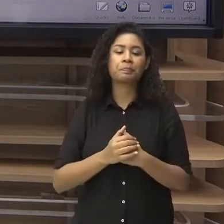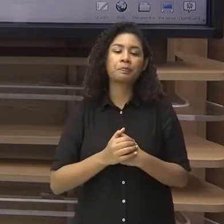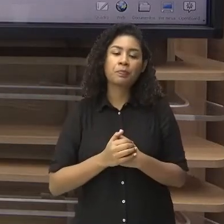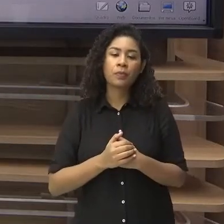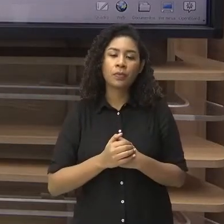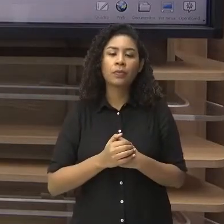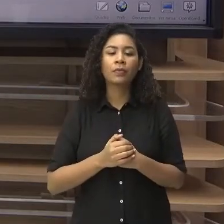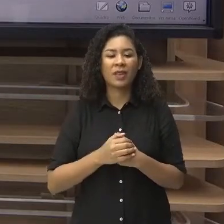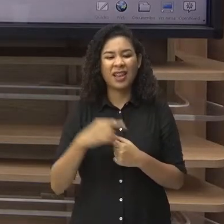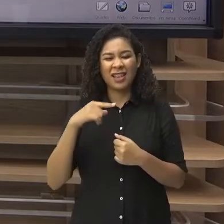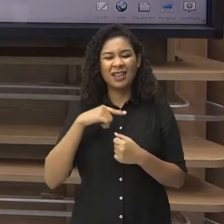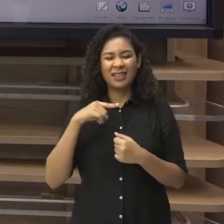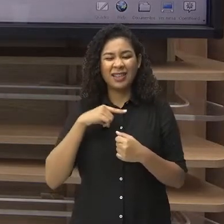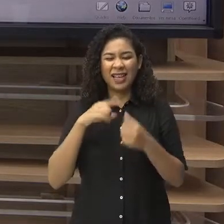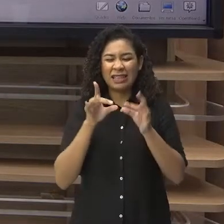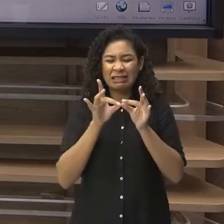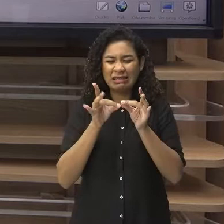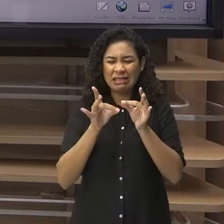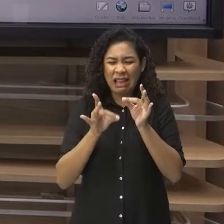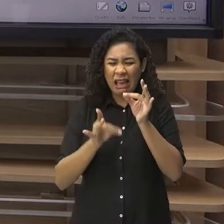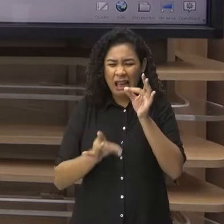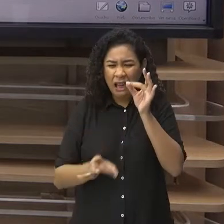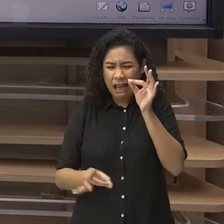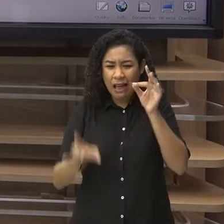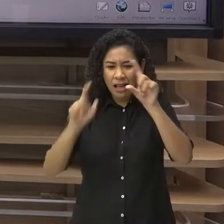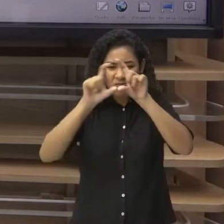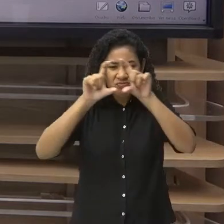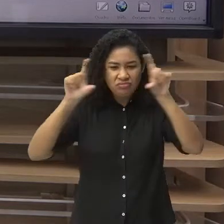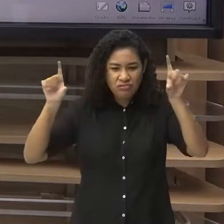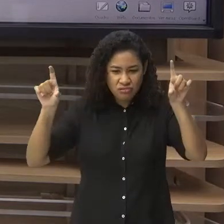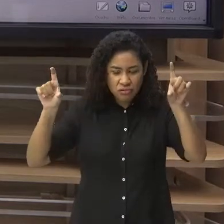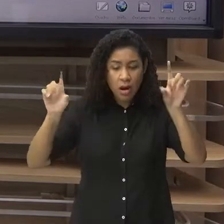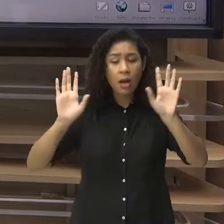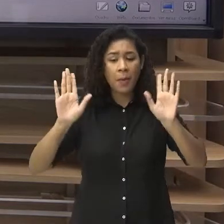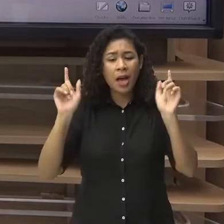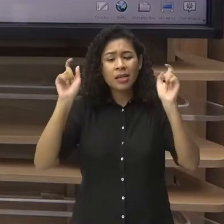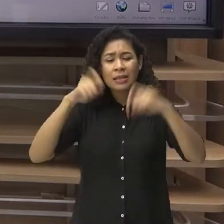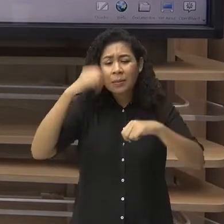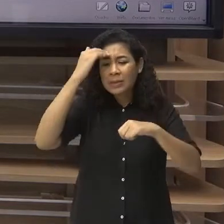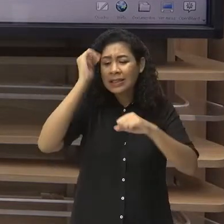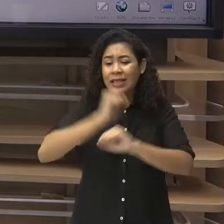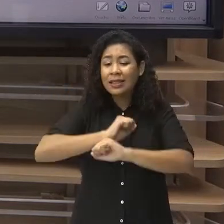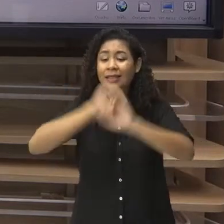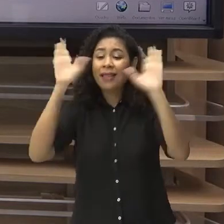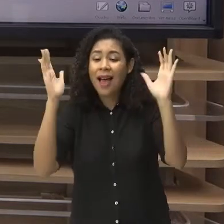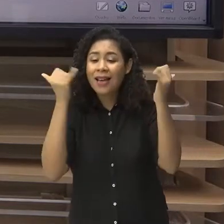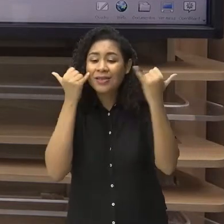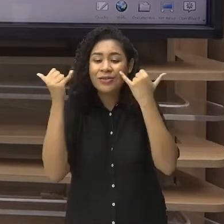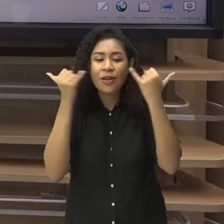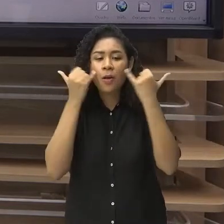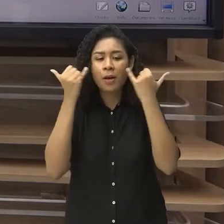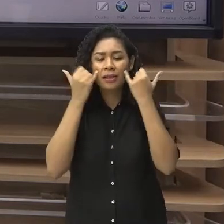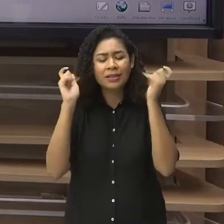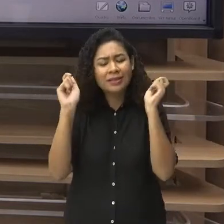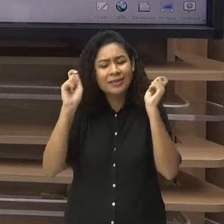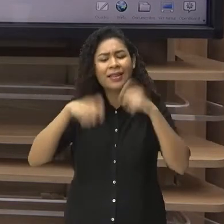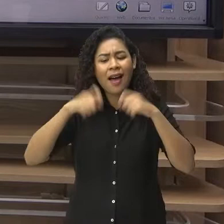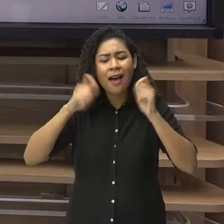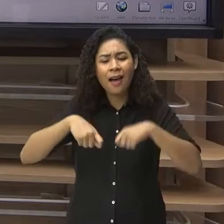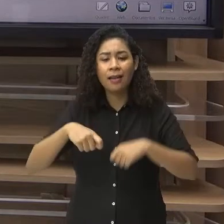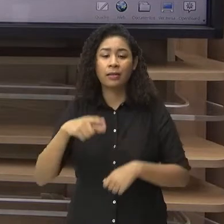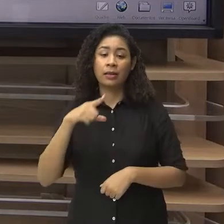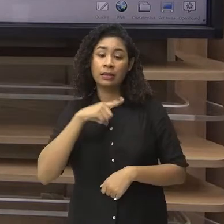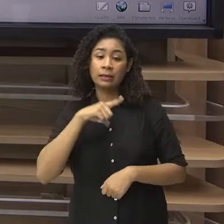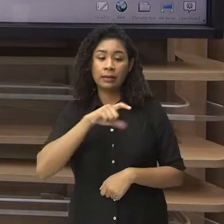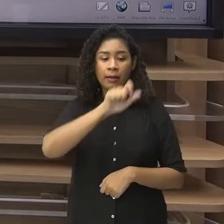da fórmula ser um pouquinho grande, mas a gente consegue entender cada informação que tem aqui. Veja que eu tenho os coeficientes, eu tenho